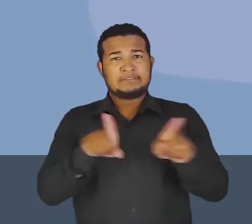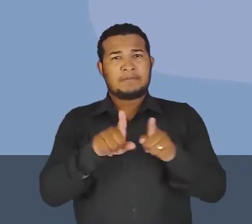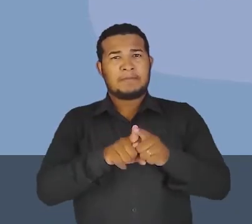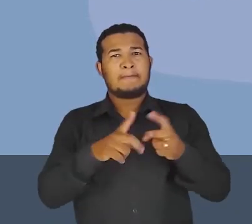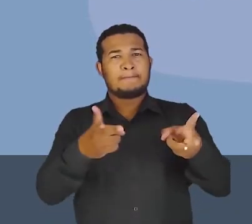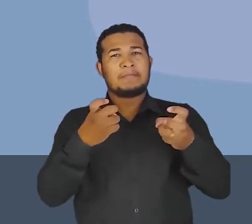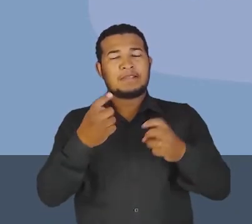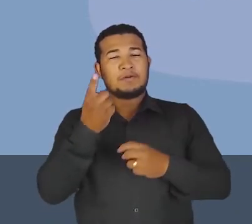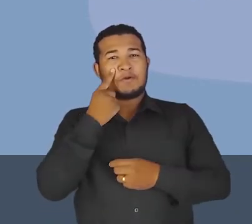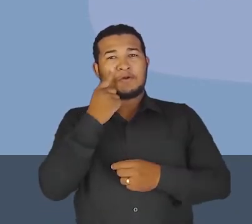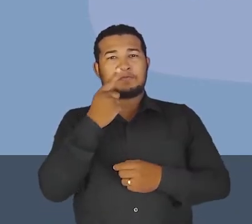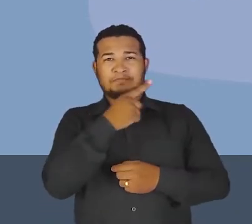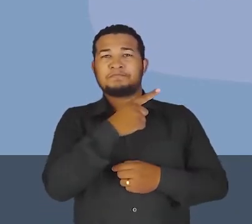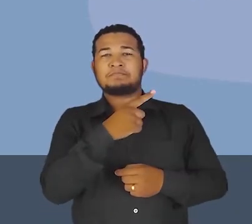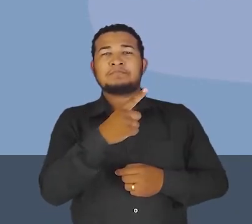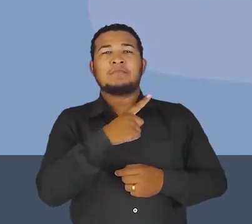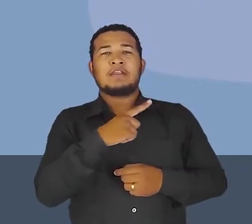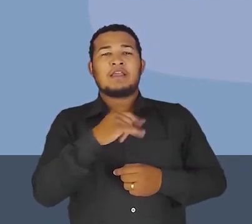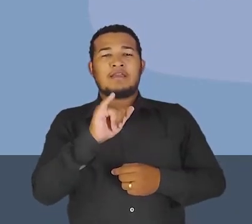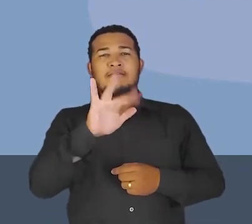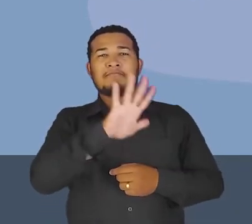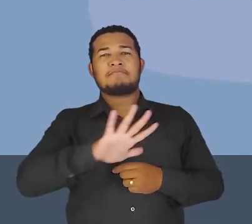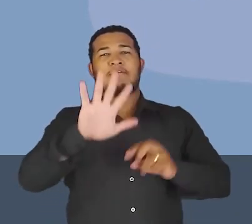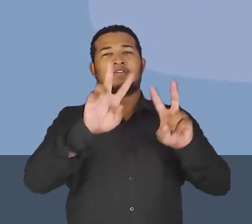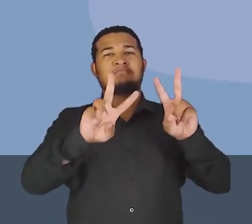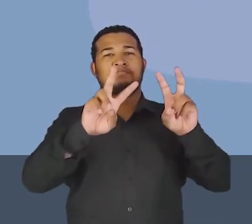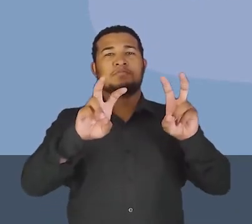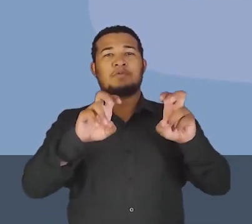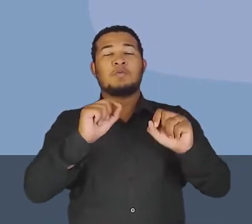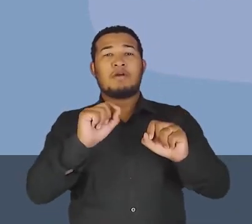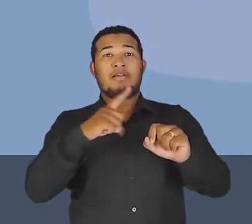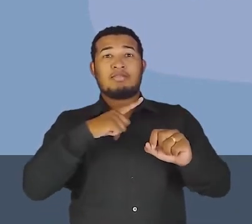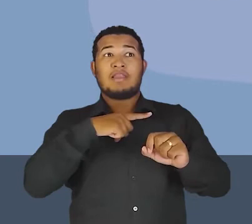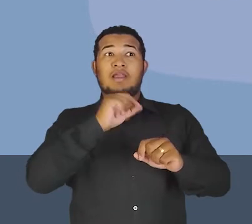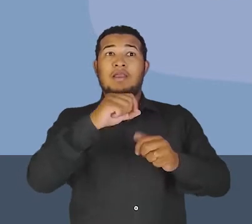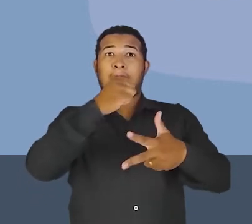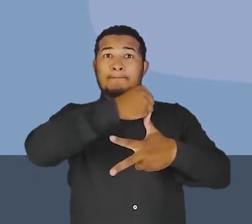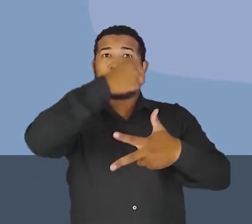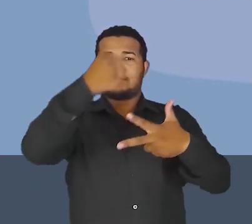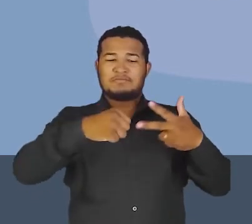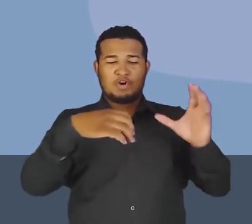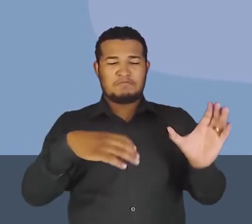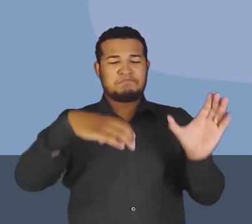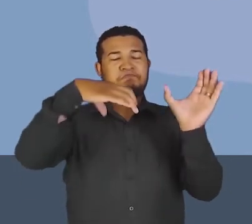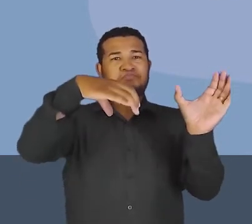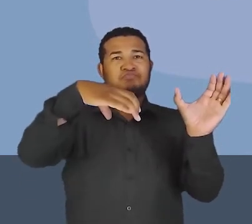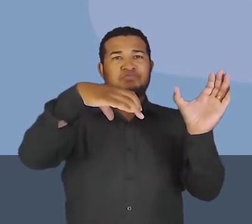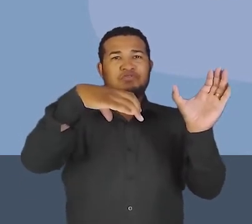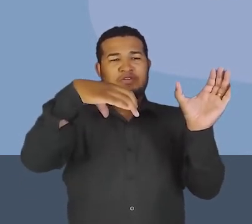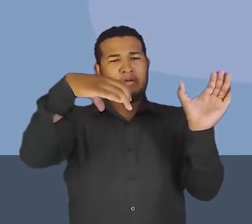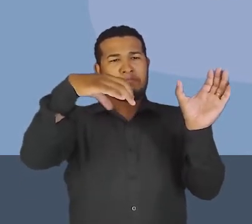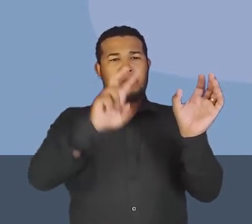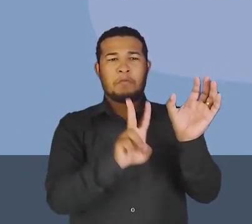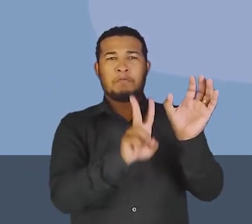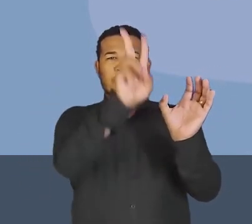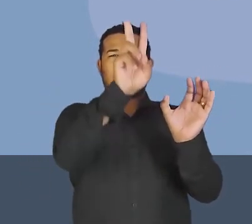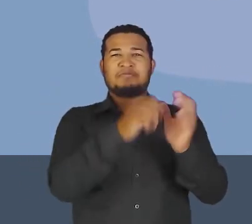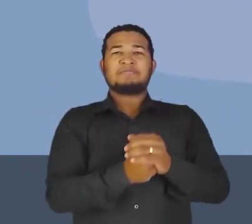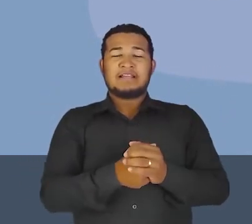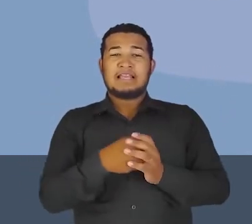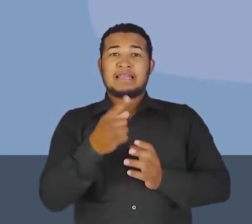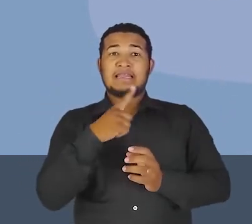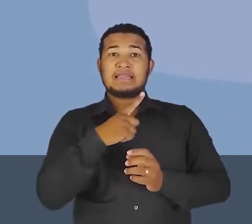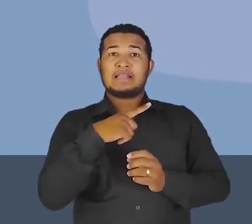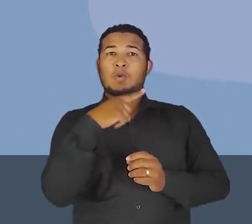nosso próximo slide uma ilustração sobre a Praça dos Três Poderes. Aqui ilustra um pouco, aqui você tem lá a imagem de Brasília, você tem lá na